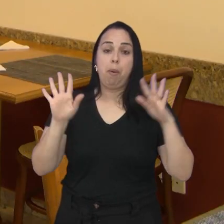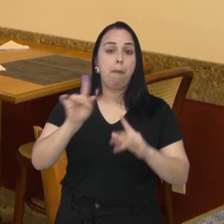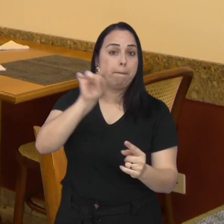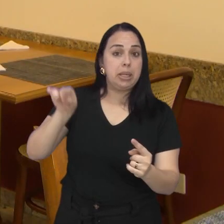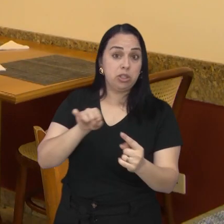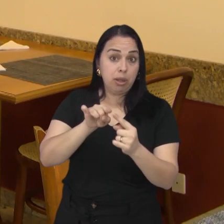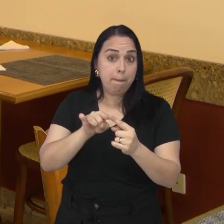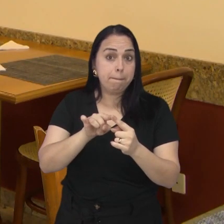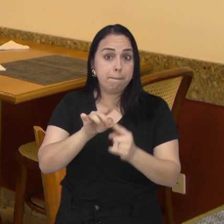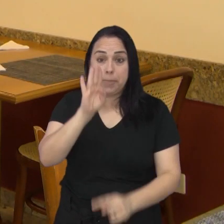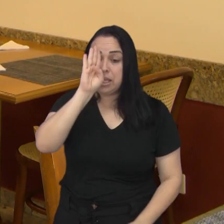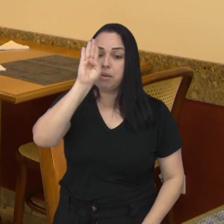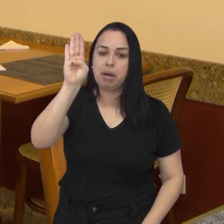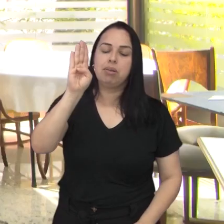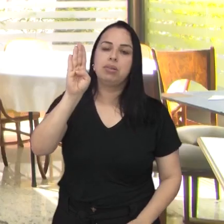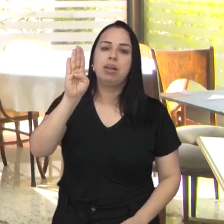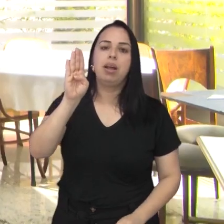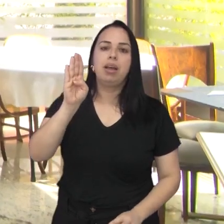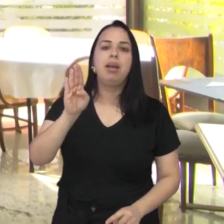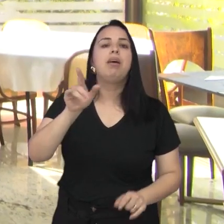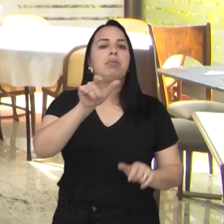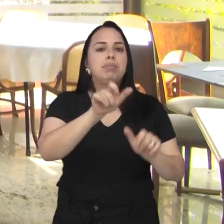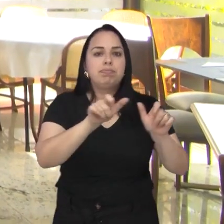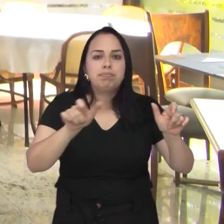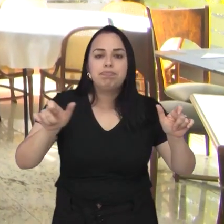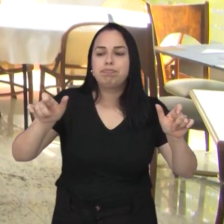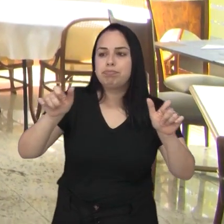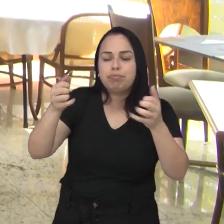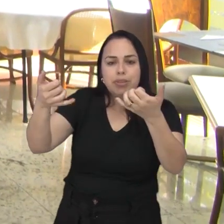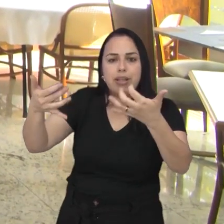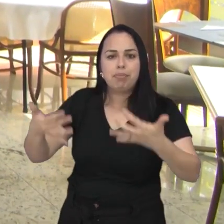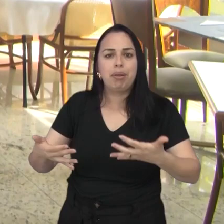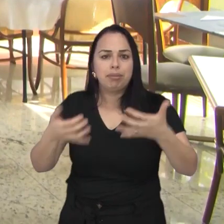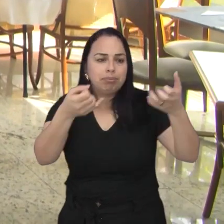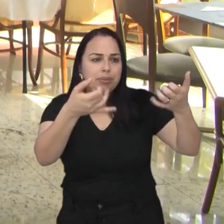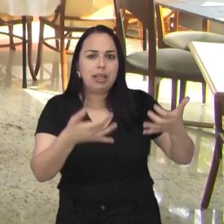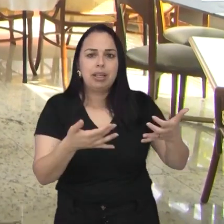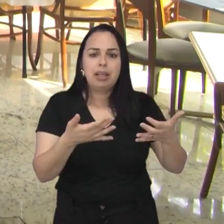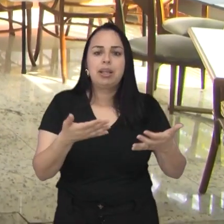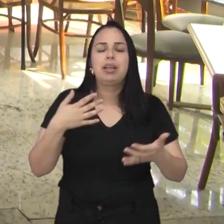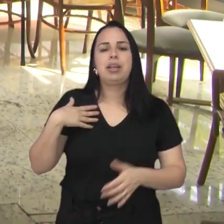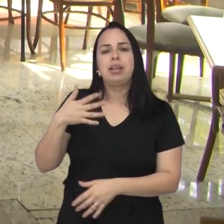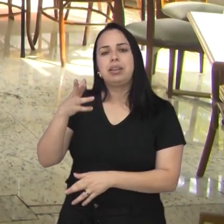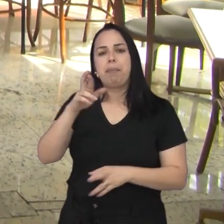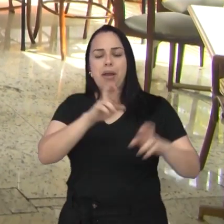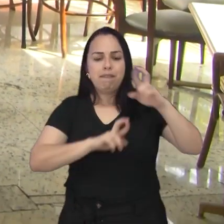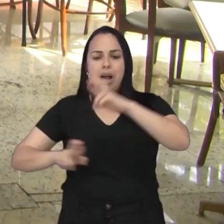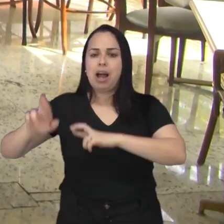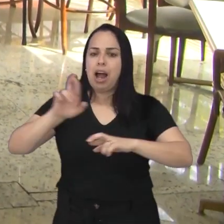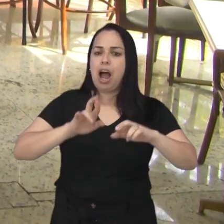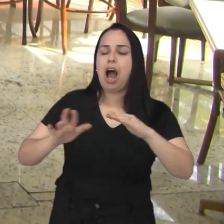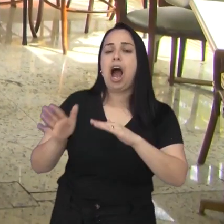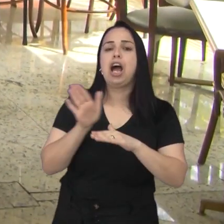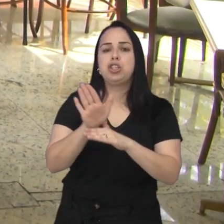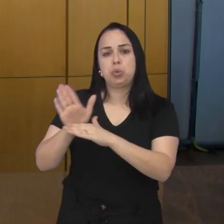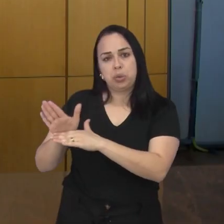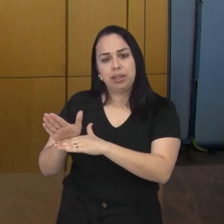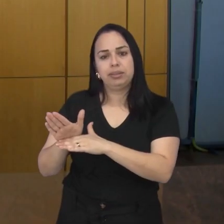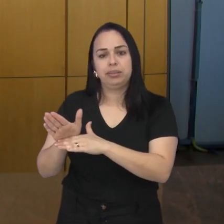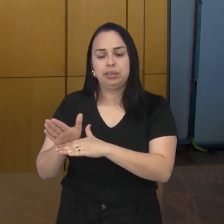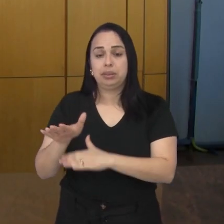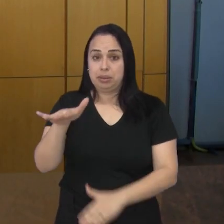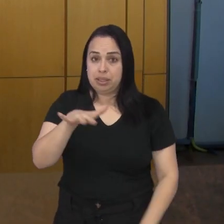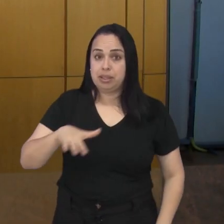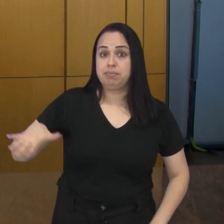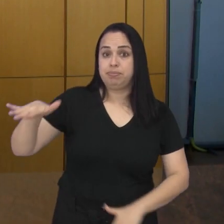O principal objetivo é promover a formalização dos prestadores de serviços e facilitar a fiscalização.